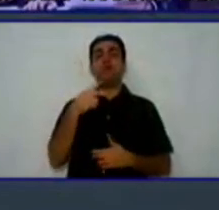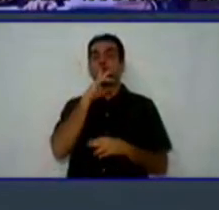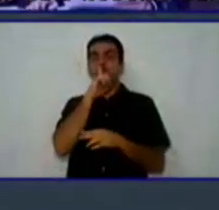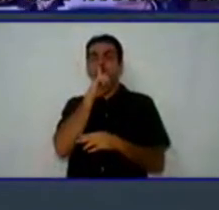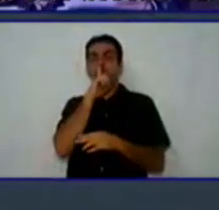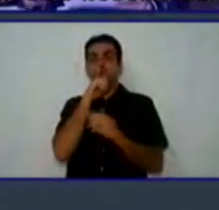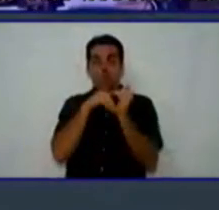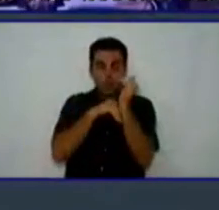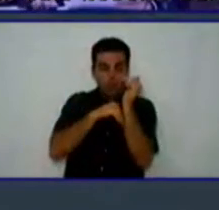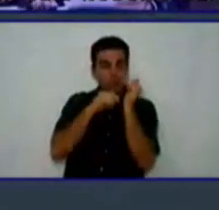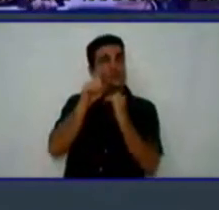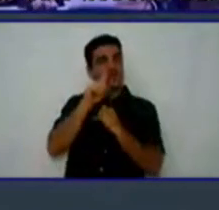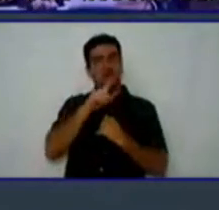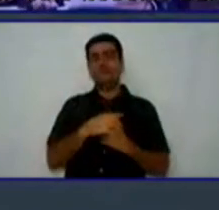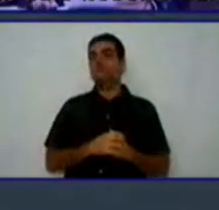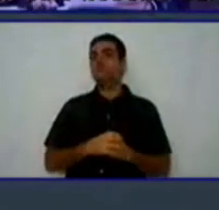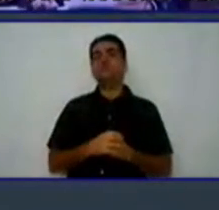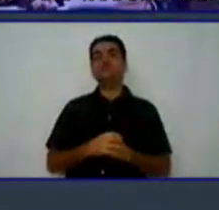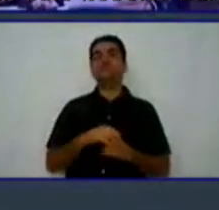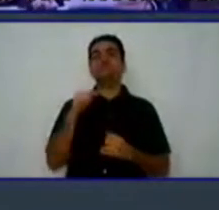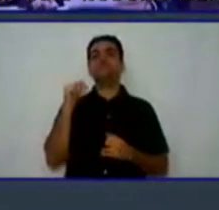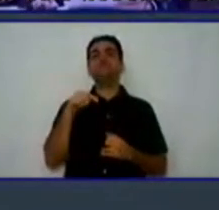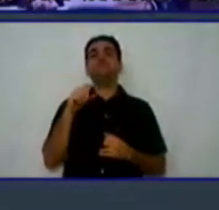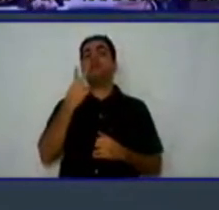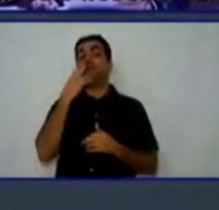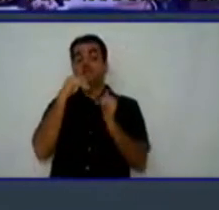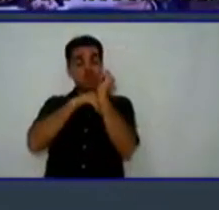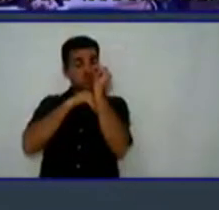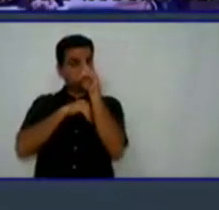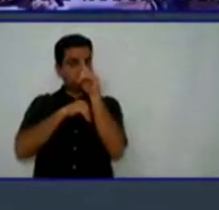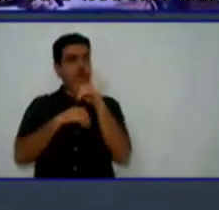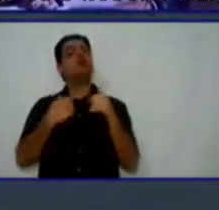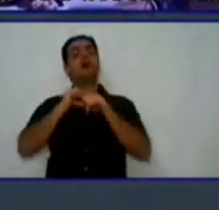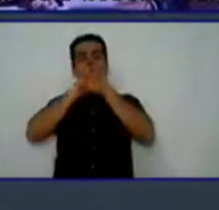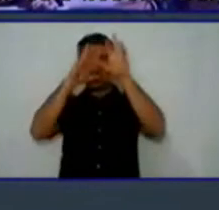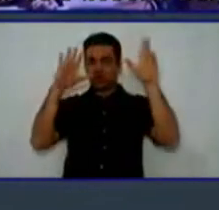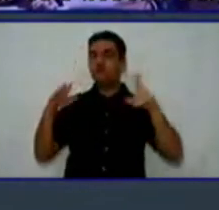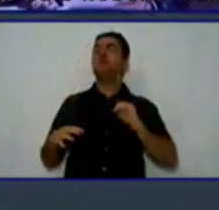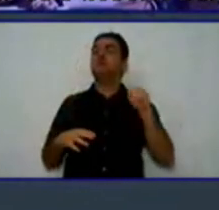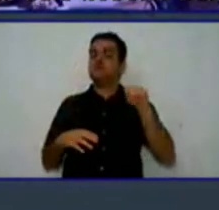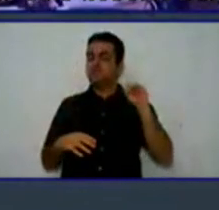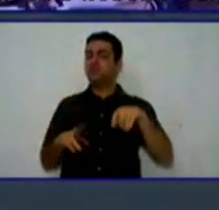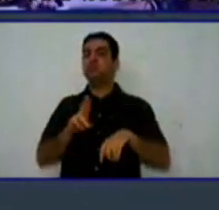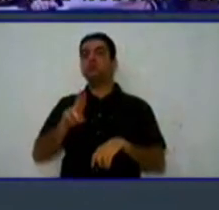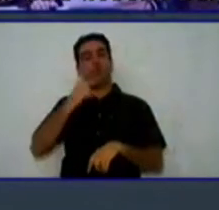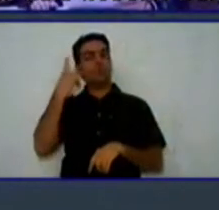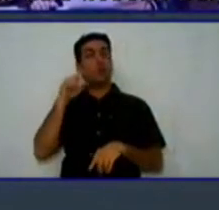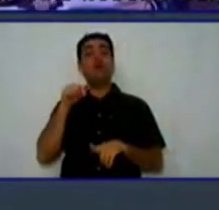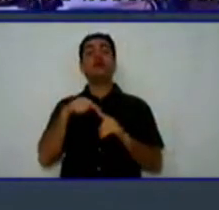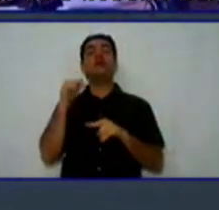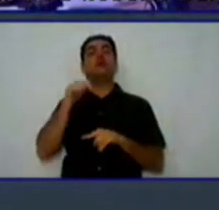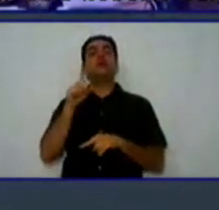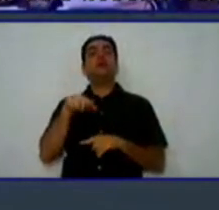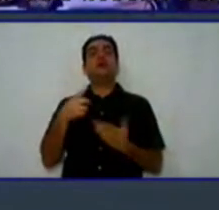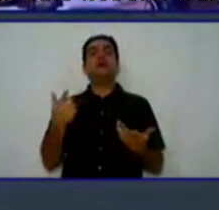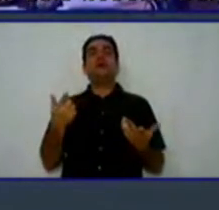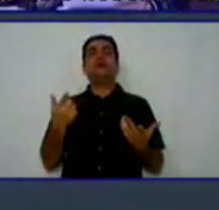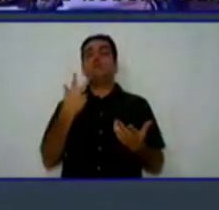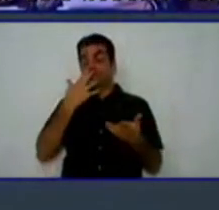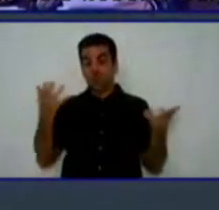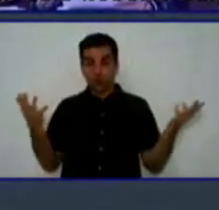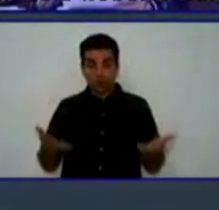nem em um momento foi algo escondido. Foi sempre transparente a forma de utilização. A questão é que não temos